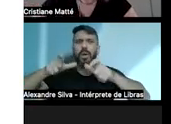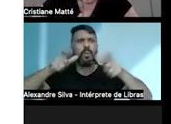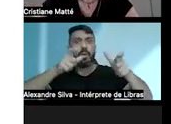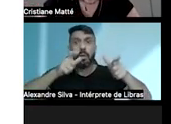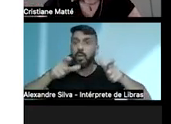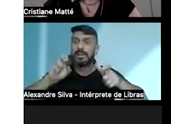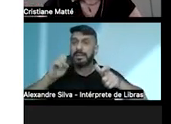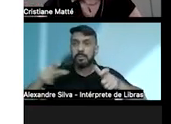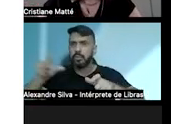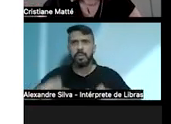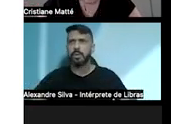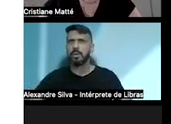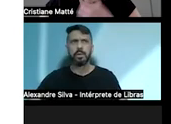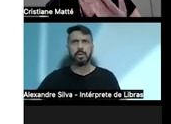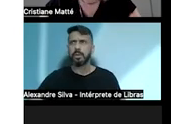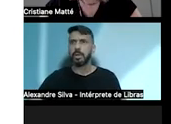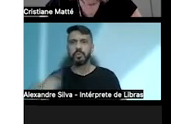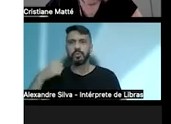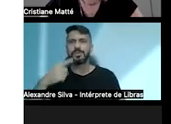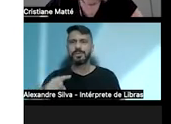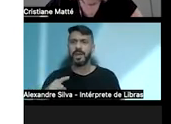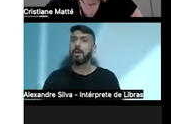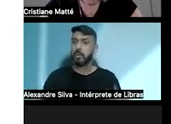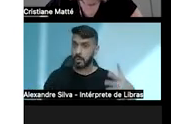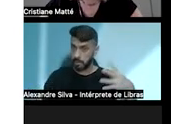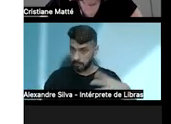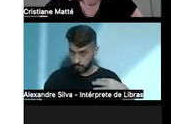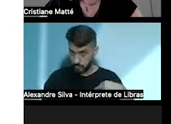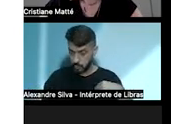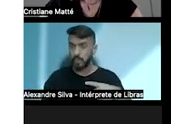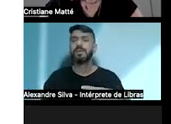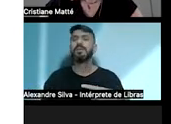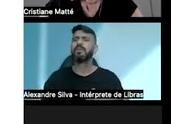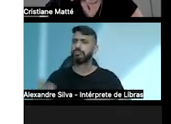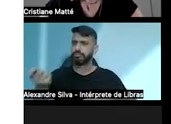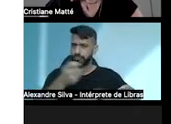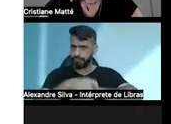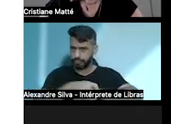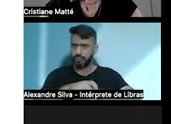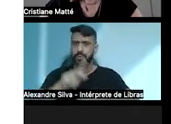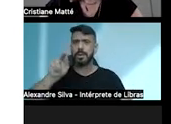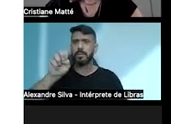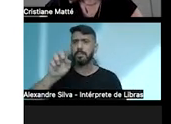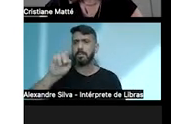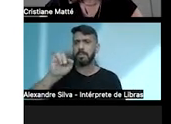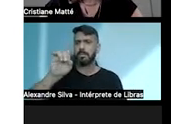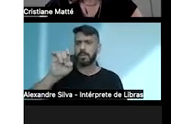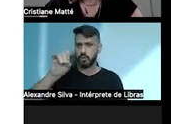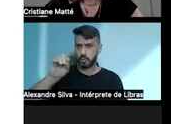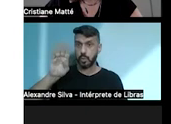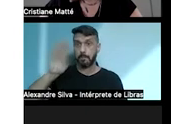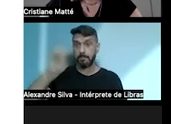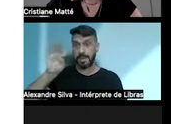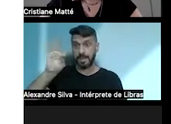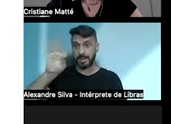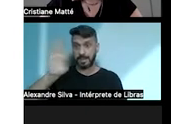aqui? Que os nossos filhotes, que a gente administrou peptídeo beta-amiloide, tinham prejuízo nessa memória, que a